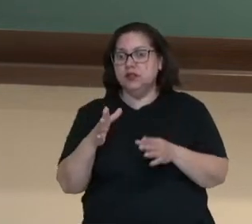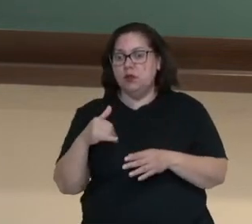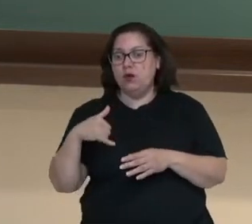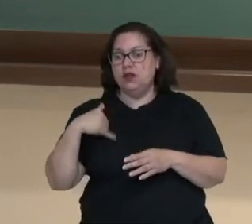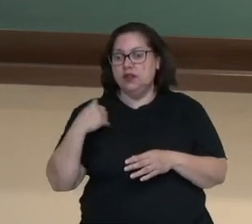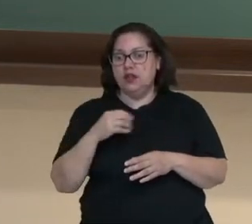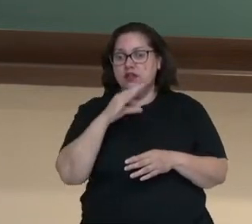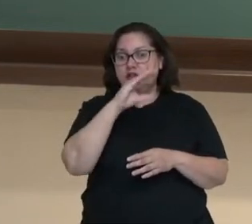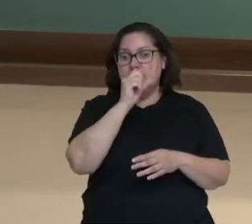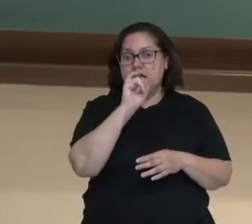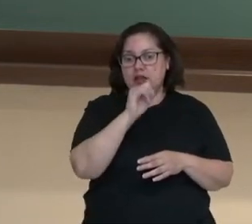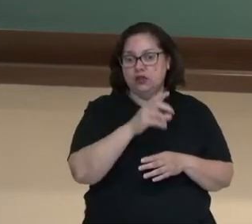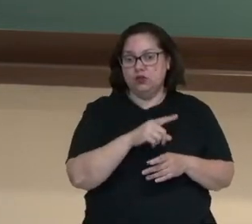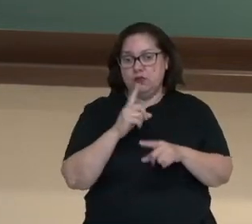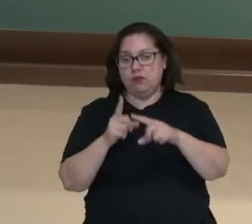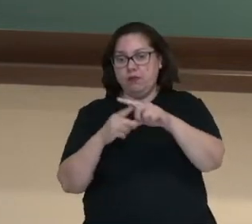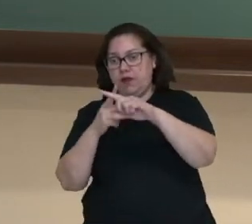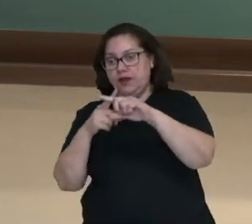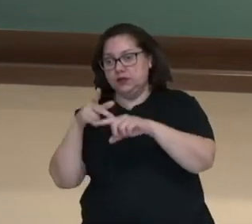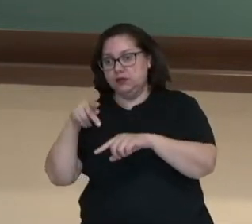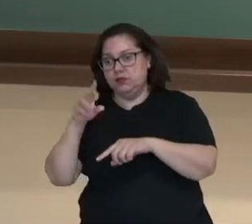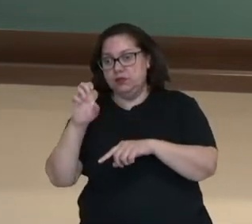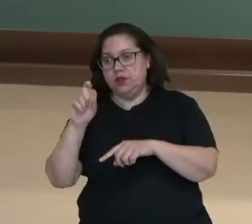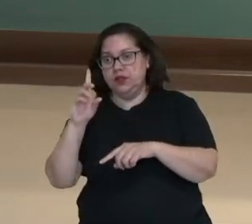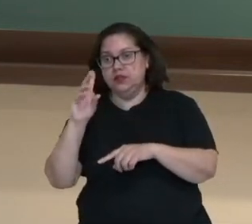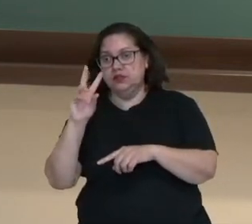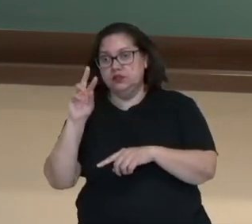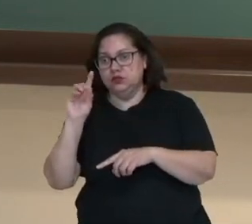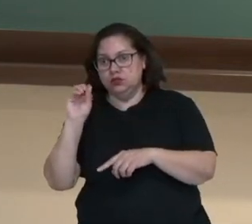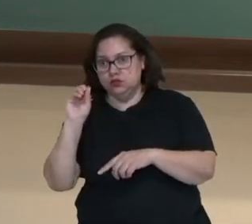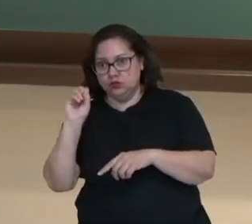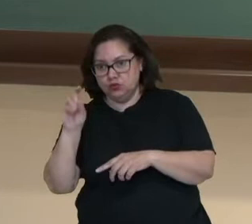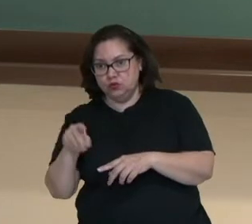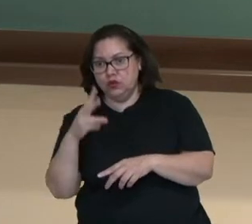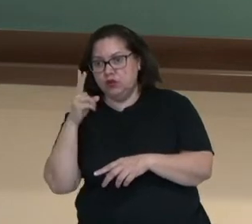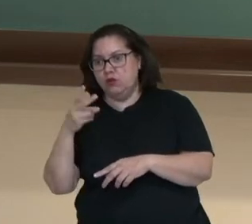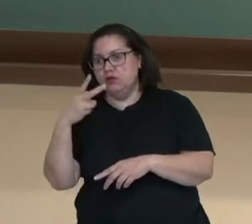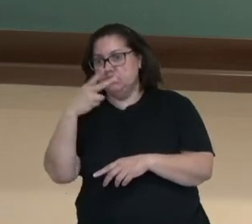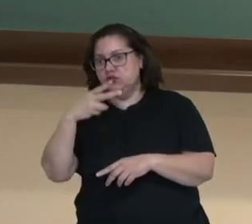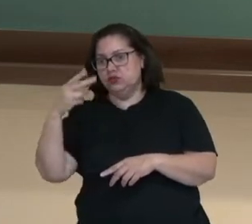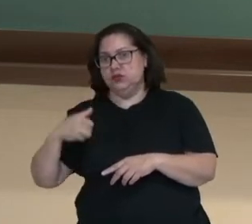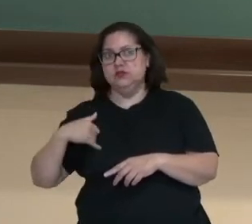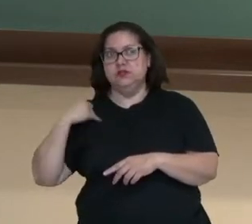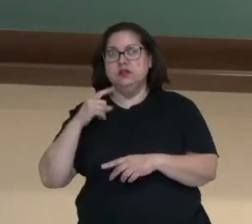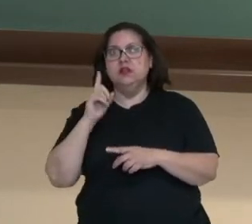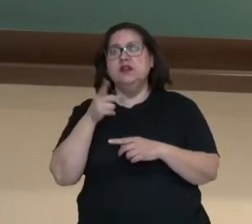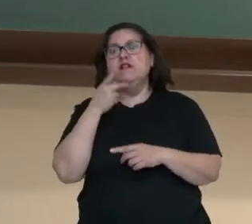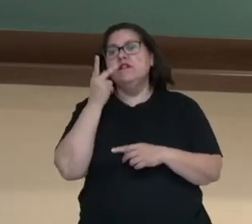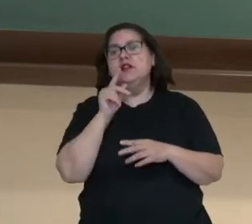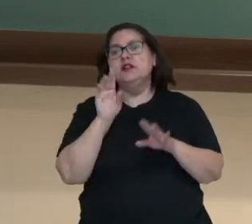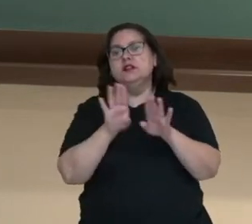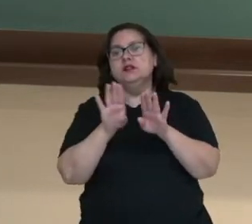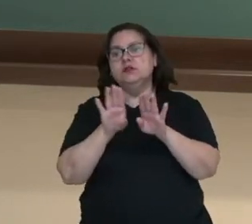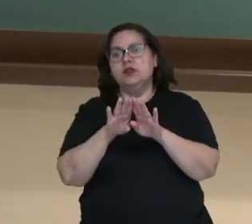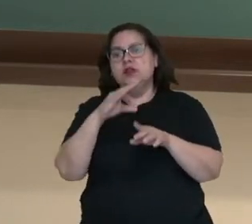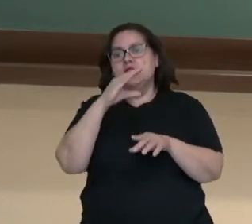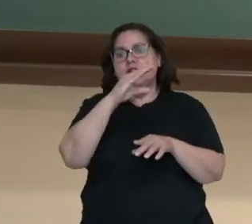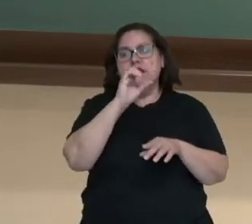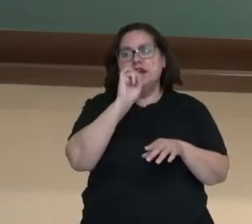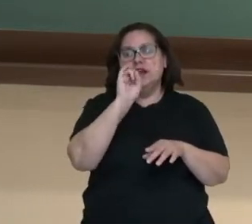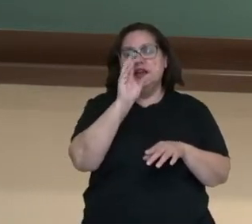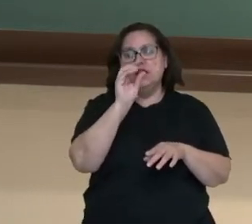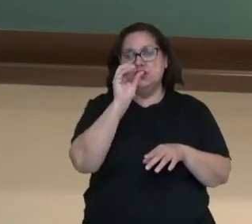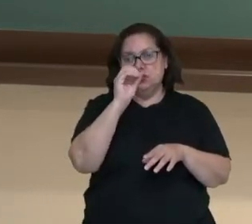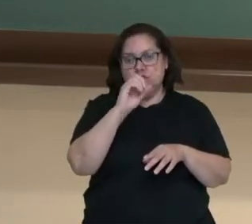do Caio mais a idade do Pedro era igual a 22 anos. E também, olha o seguinte, ele fala para mim que Caio é